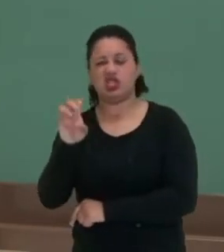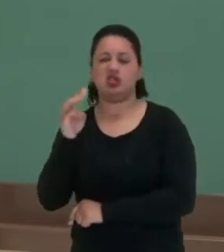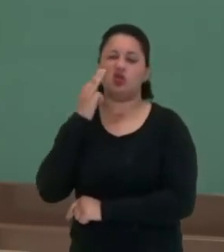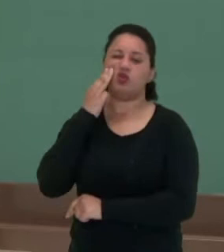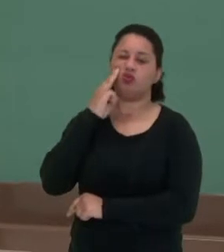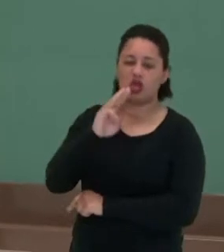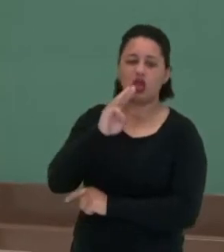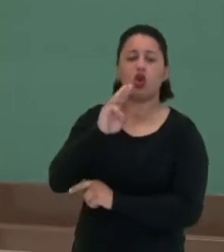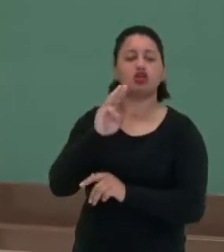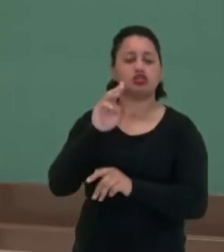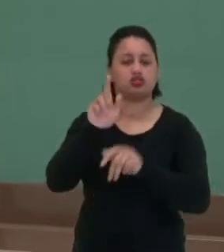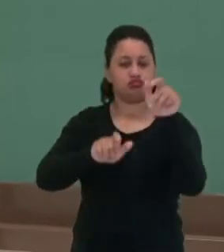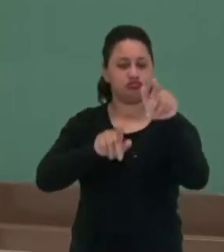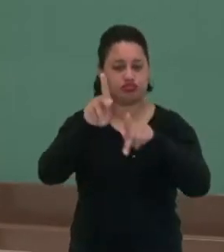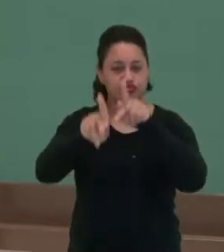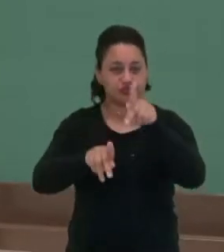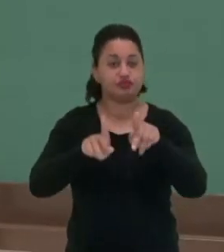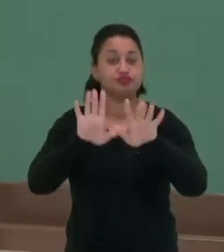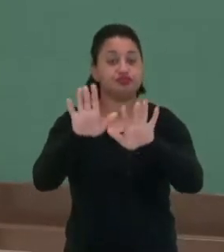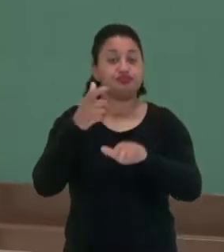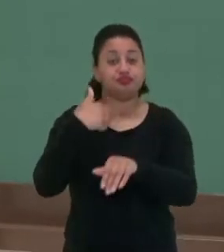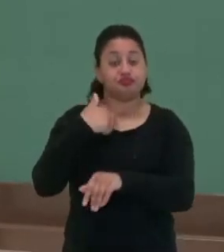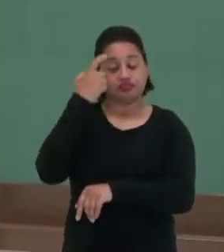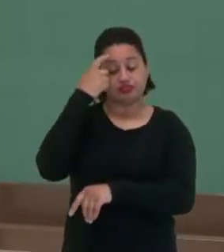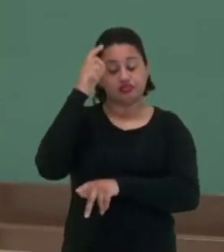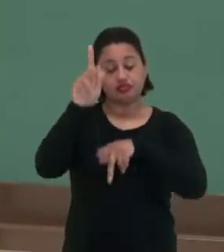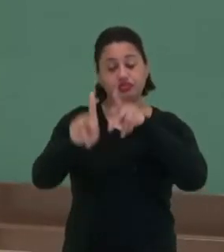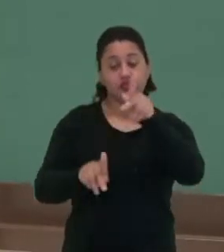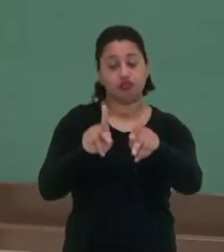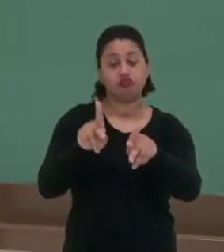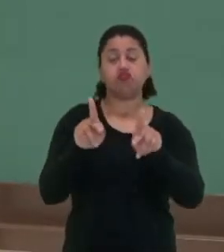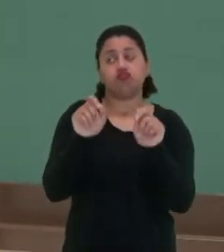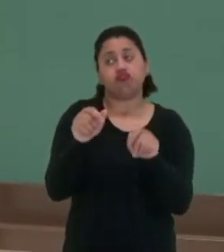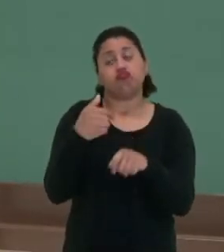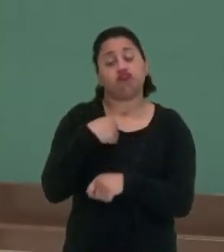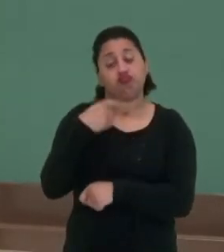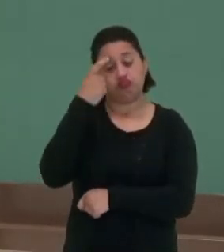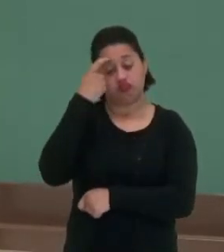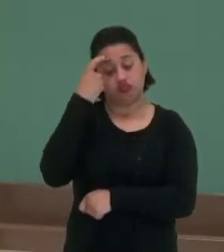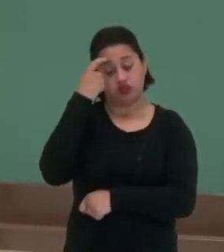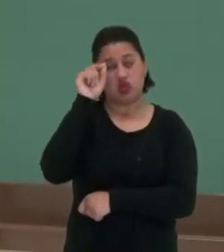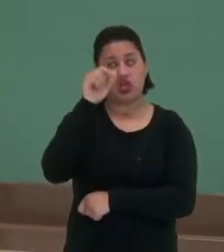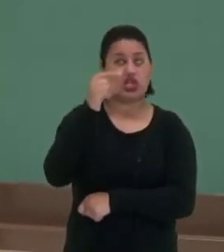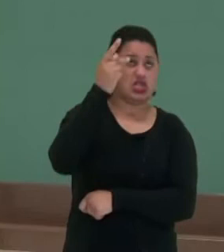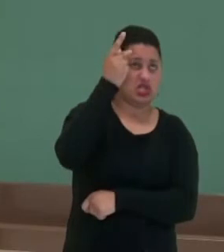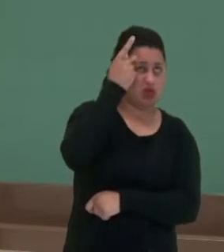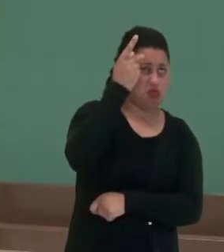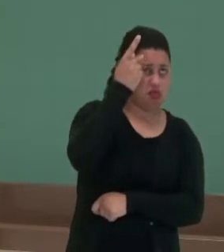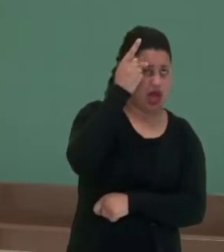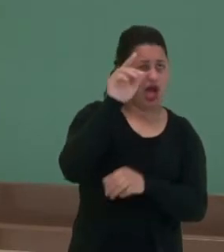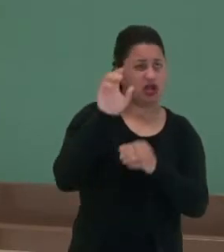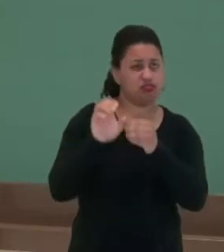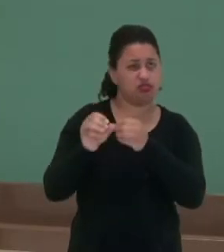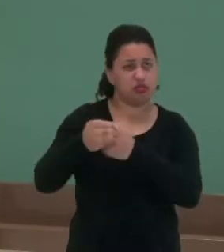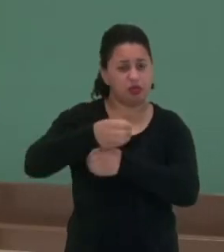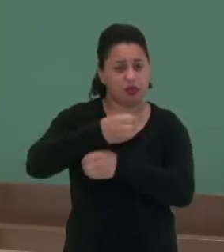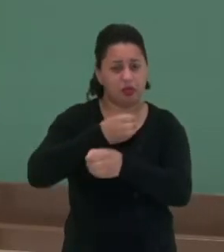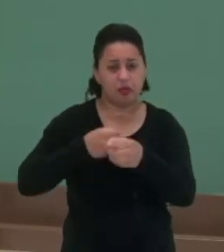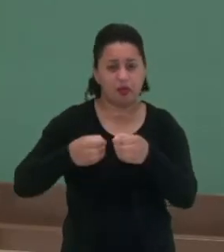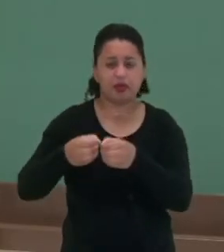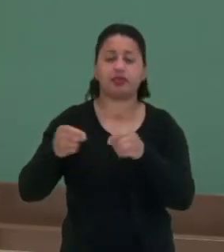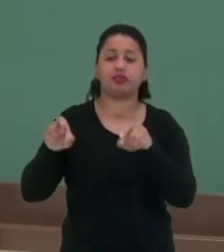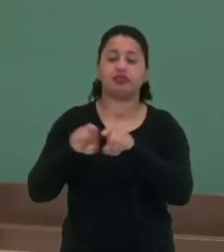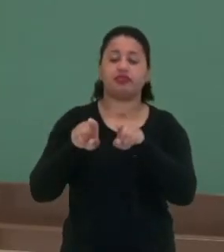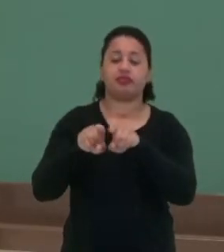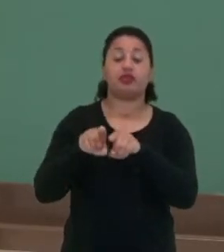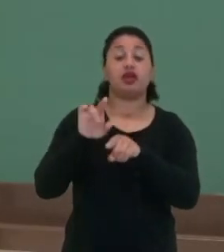Se a gente for pensar nessa população, a gente pode pensar em São Paulo e região metropolitana, a gente pode pensar